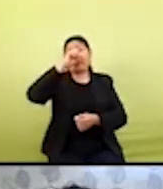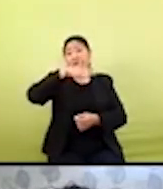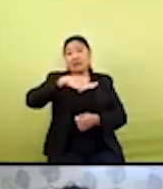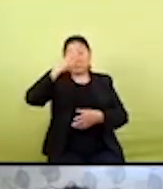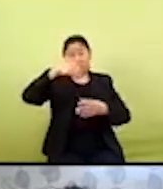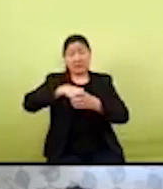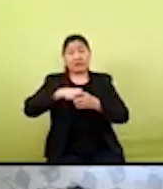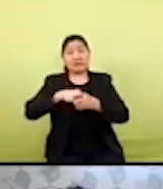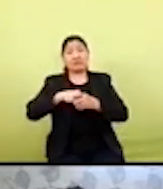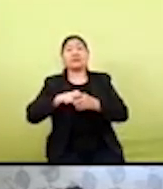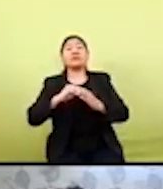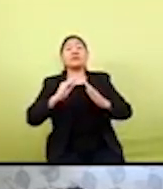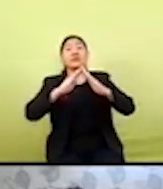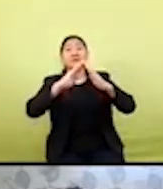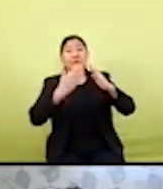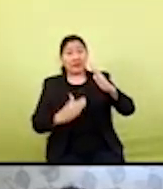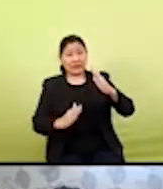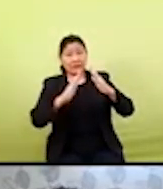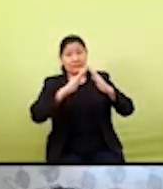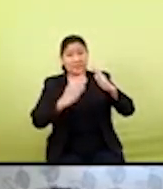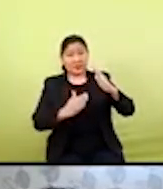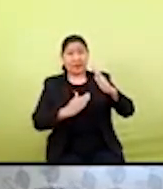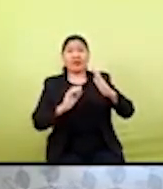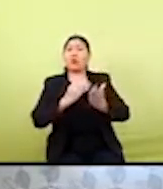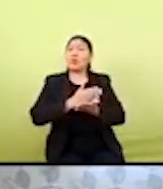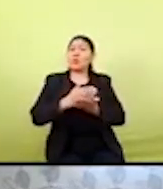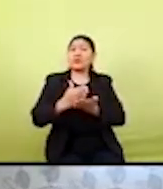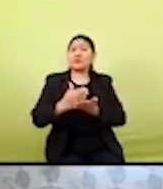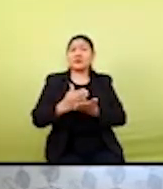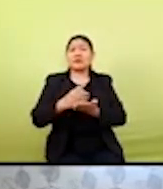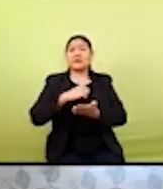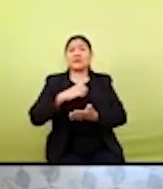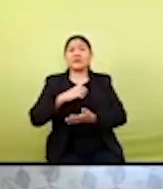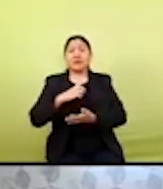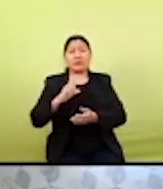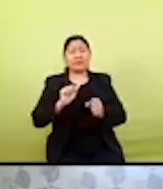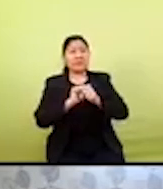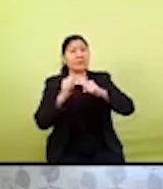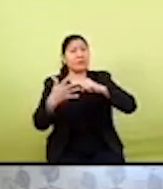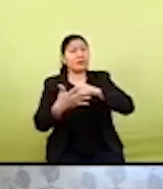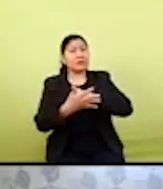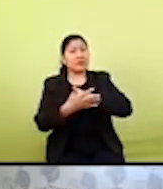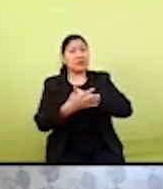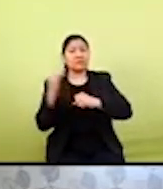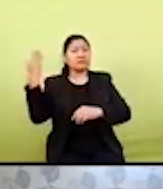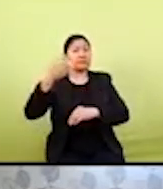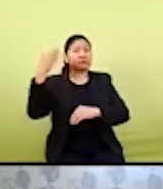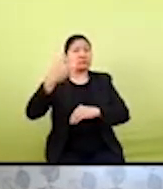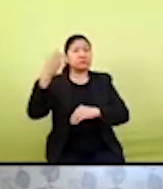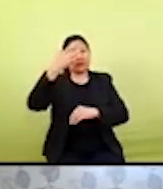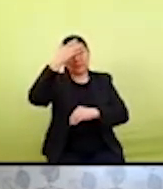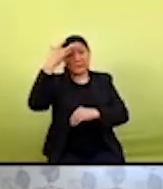não registrou aumento de atendimentos nesse período de pandemia. Pelo contrário, a gente teve uma